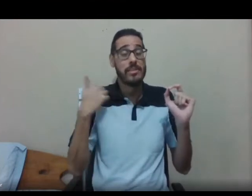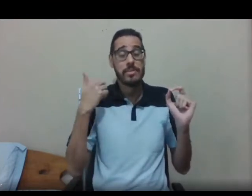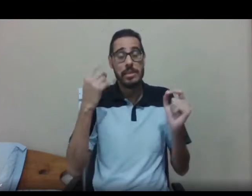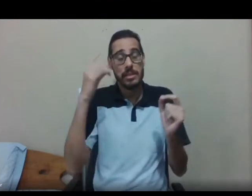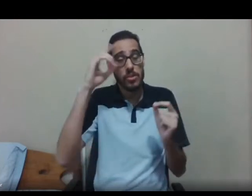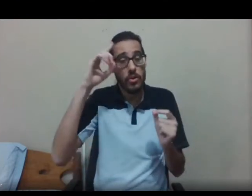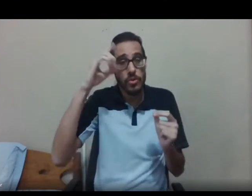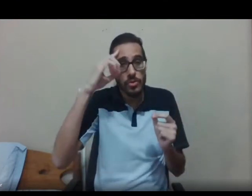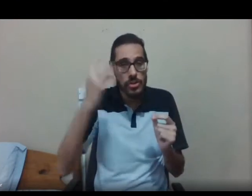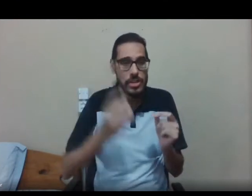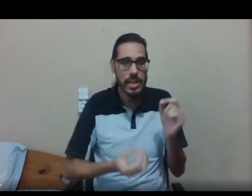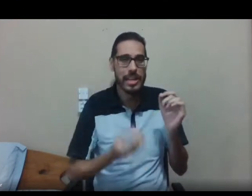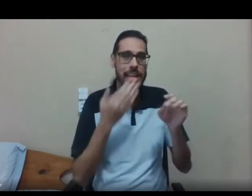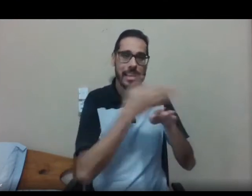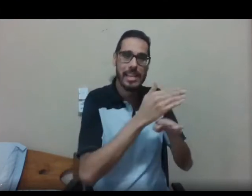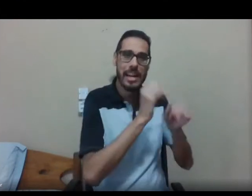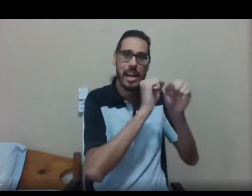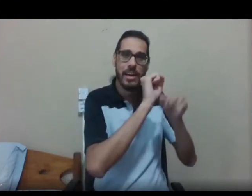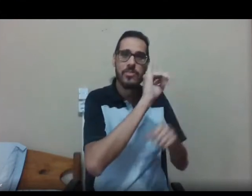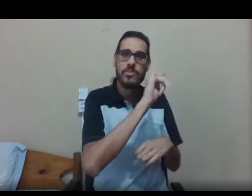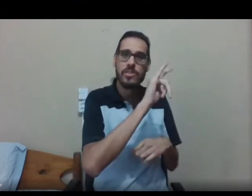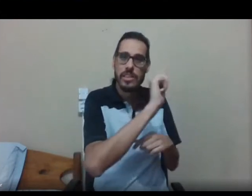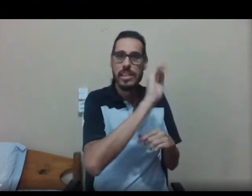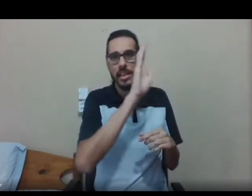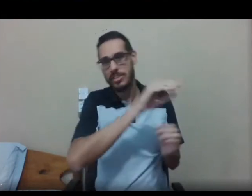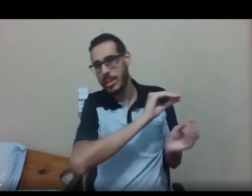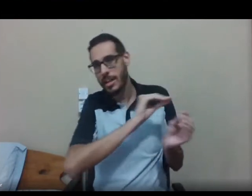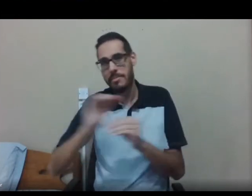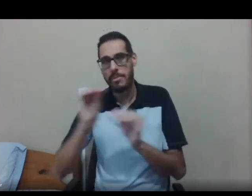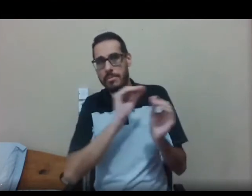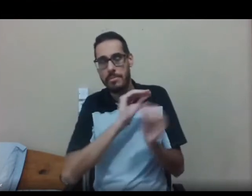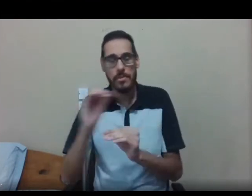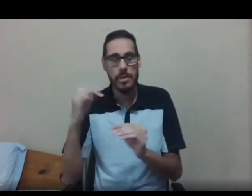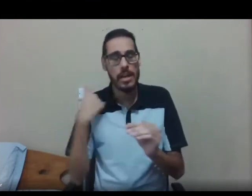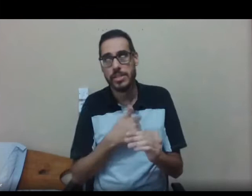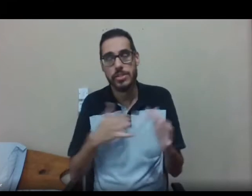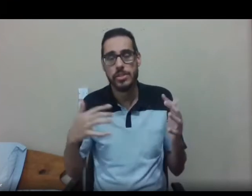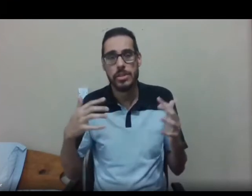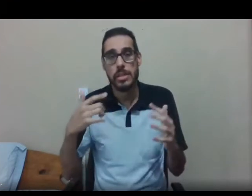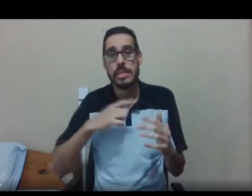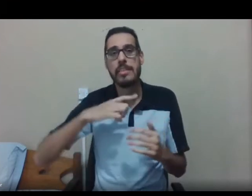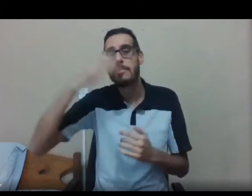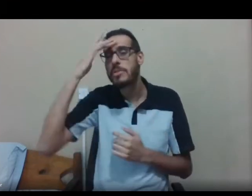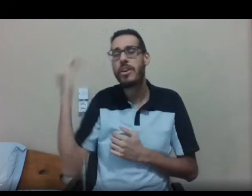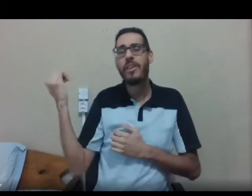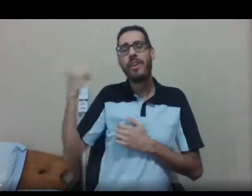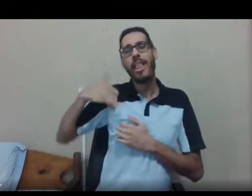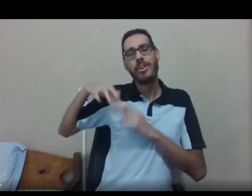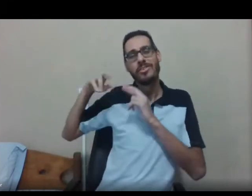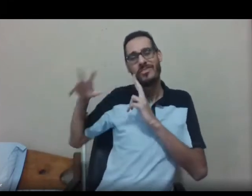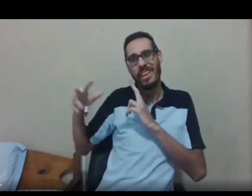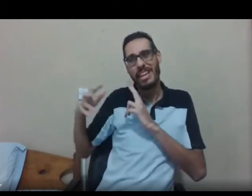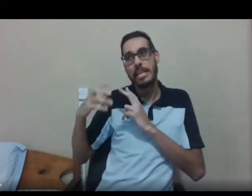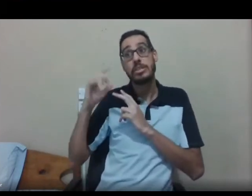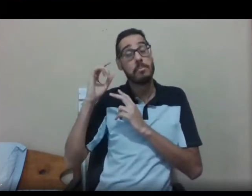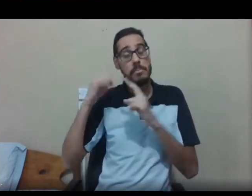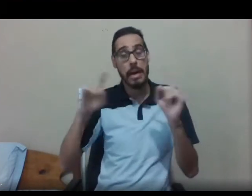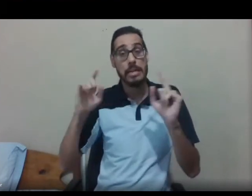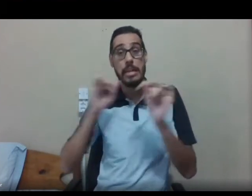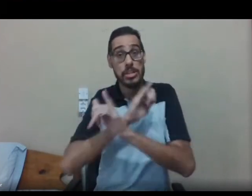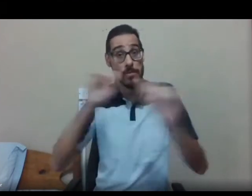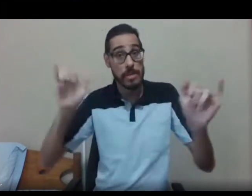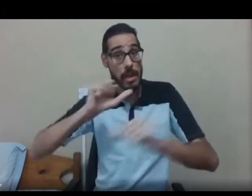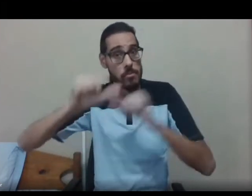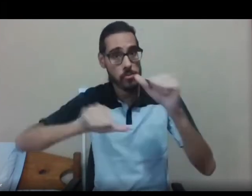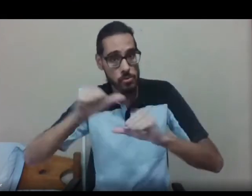docentes. Isso, é, Esther, a Tá bom? gente retoma isso mais no Tá. momento de dúvida. Segue aí, Tá desculpa, ótimo. só para falar Não, esse